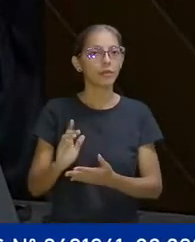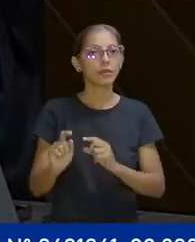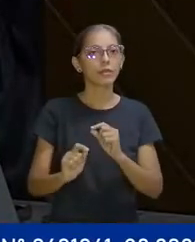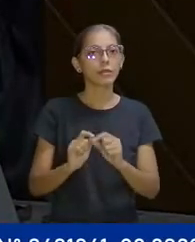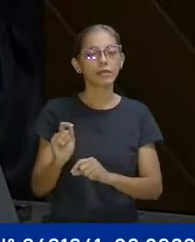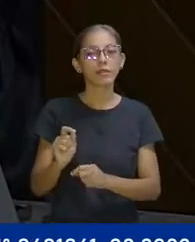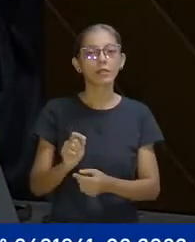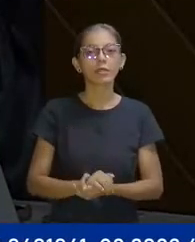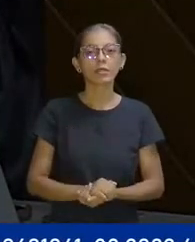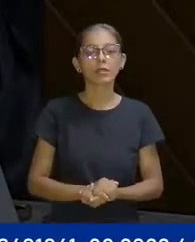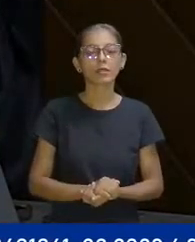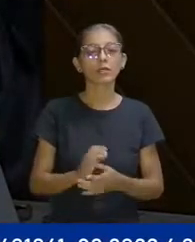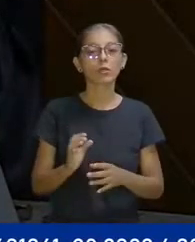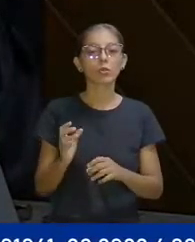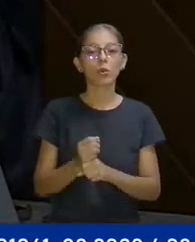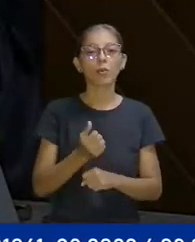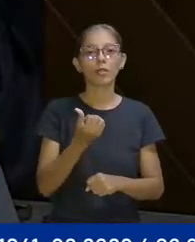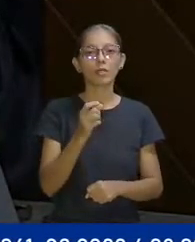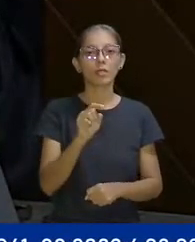combustíveis no valor de R$